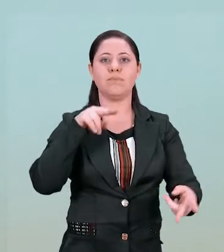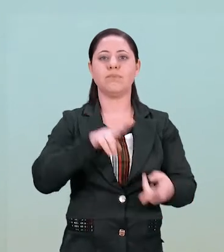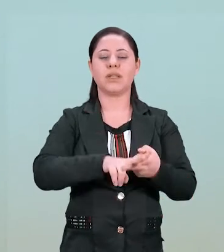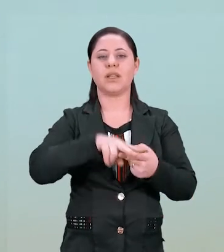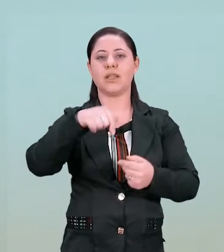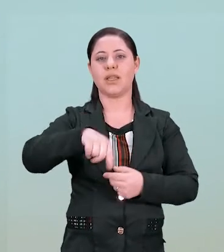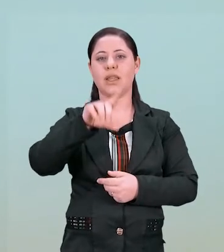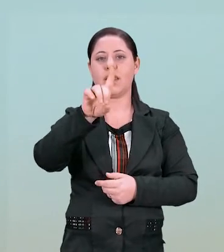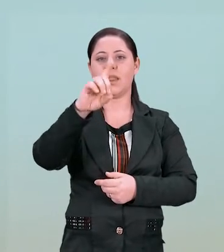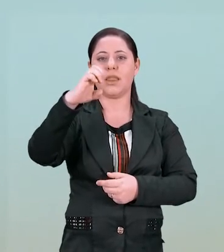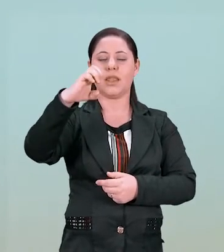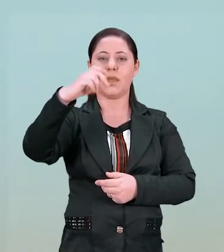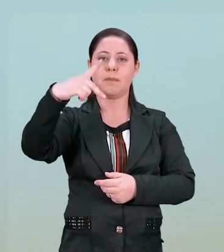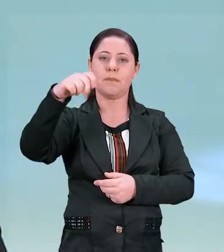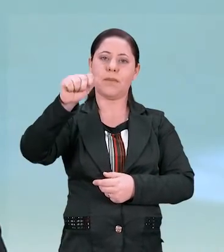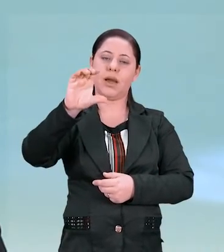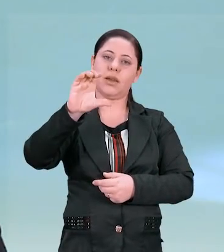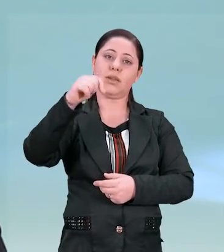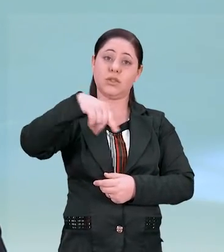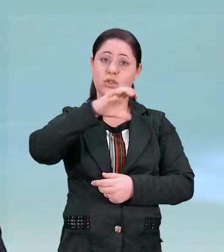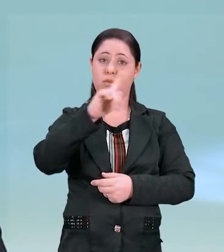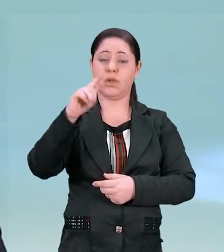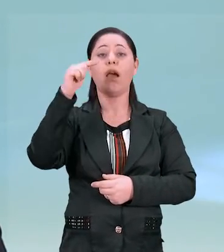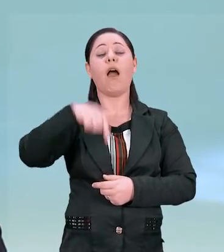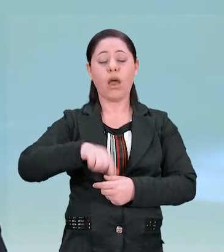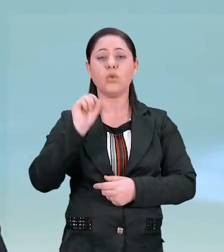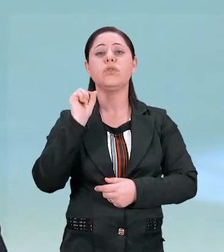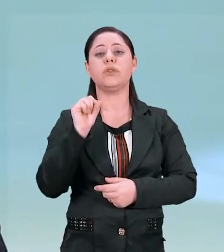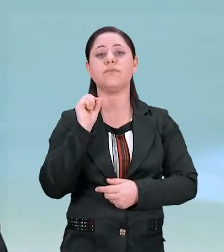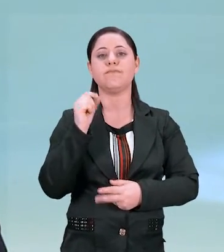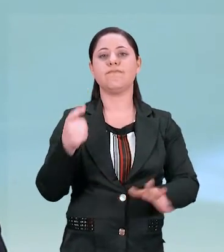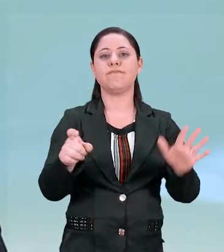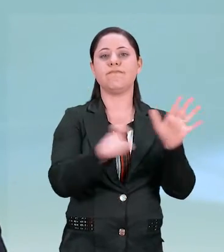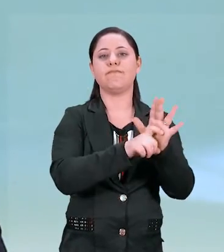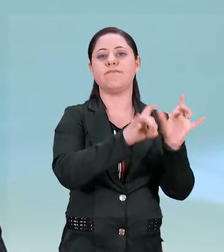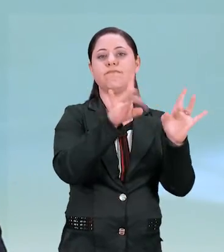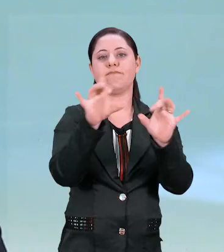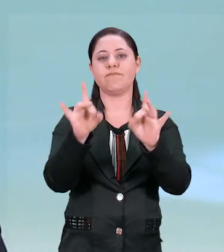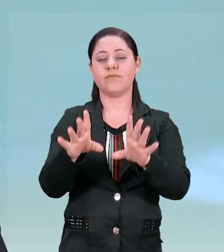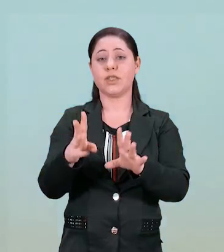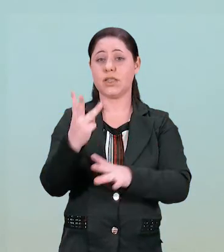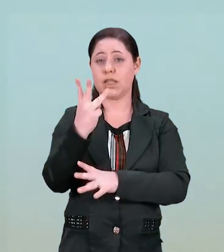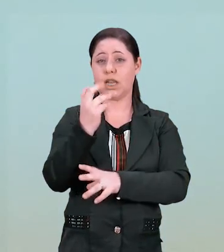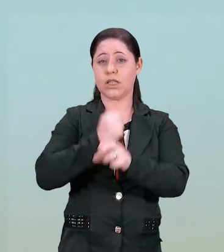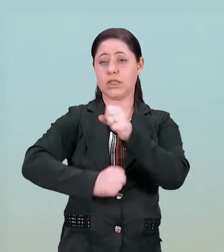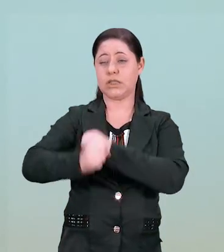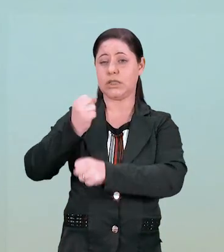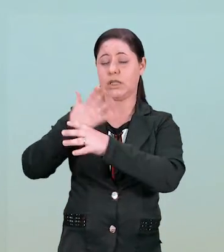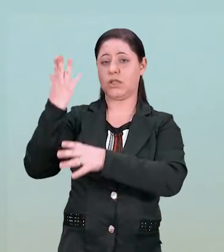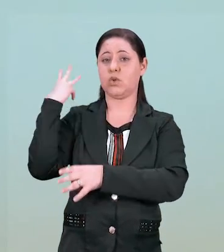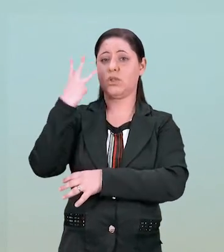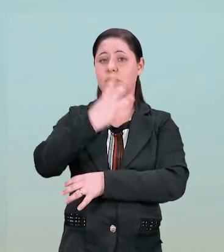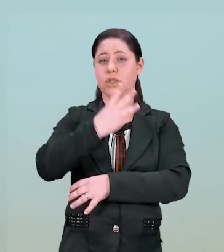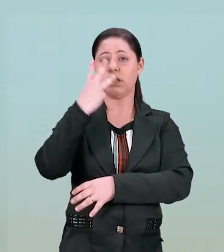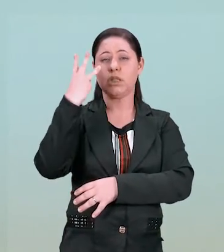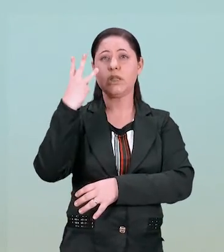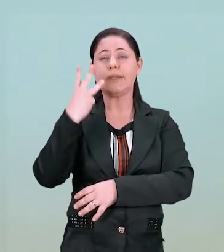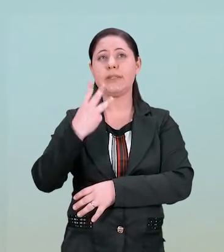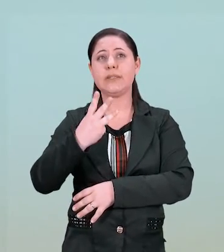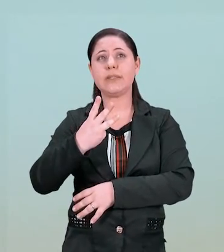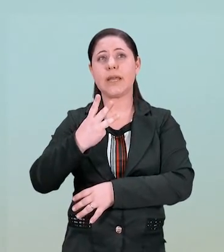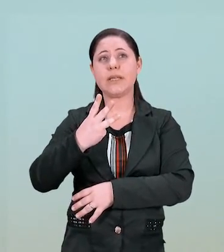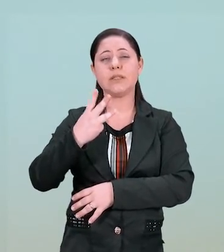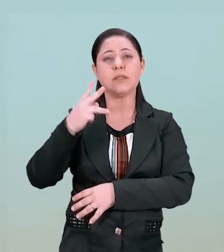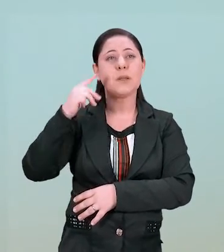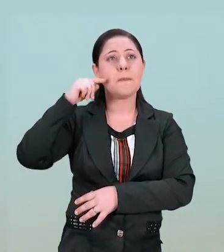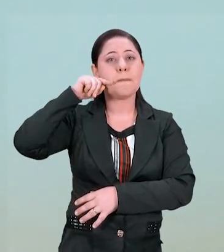de tráfico de drogas. Nos últimos 3 anos, Picarelli, foram 33 mil laudos periciais de